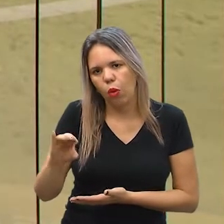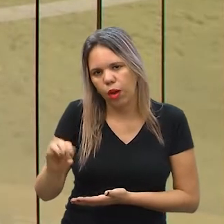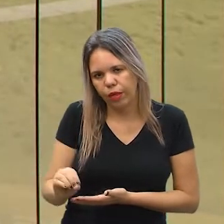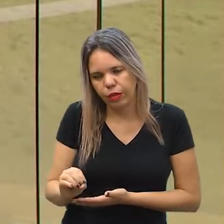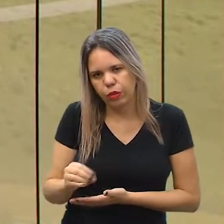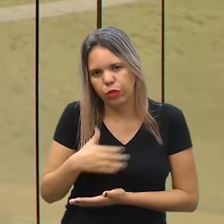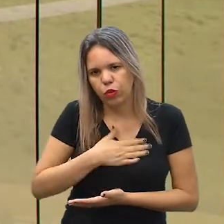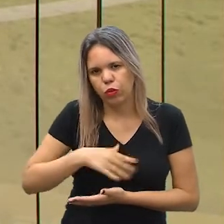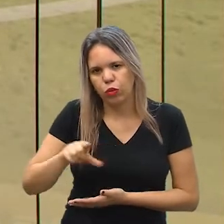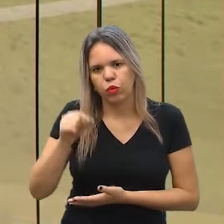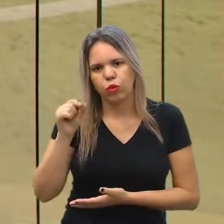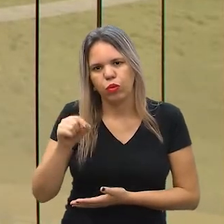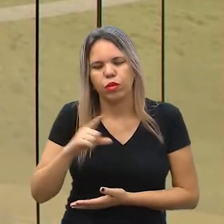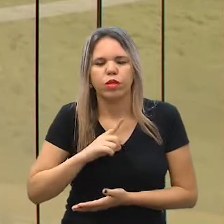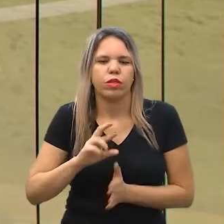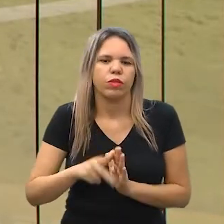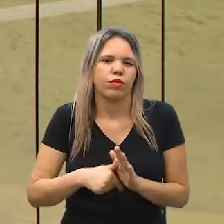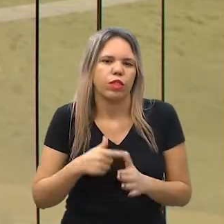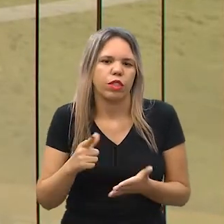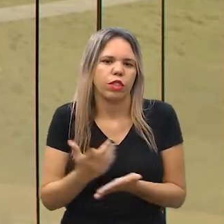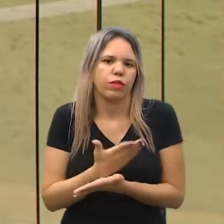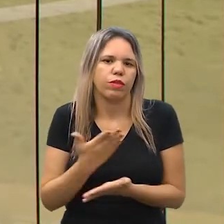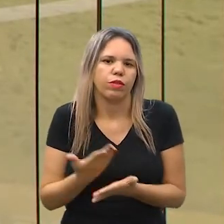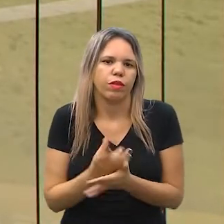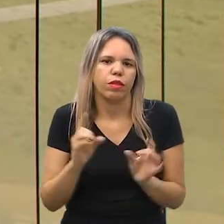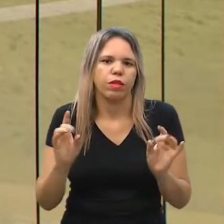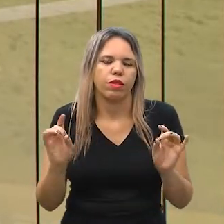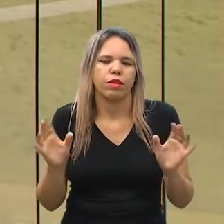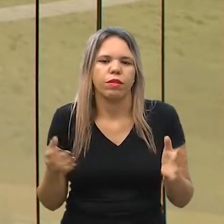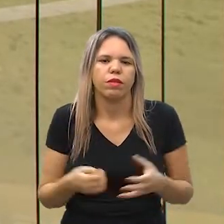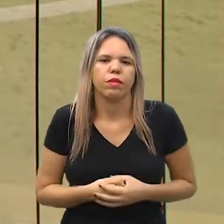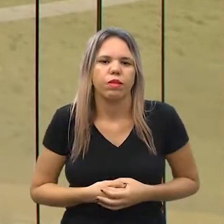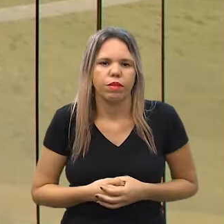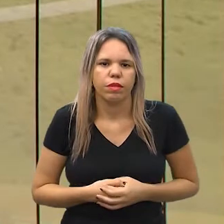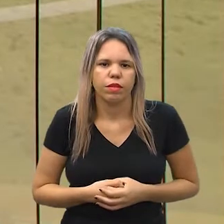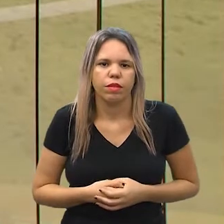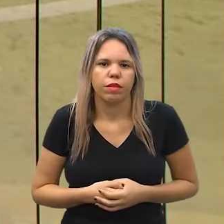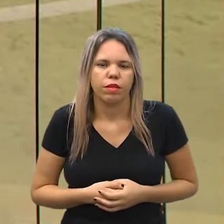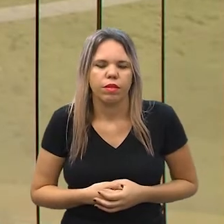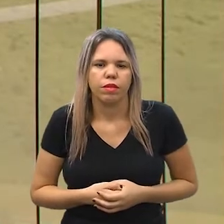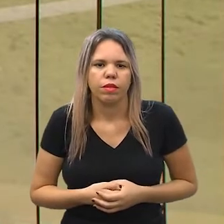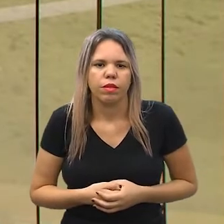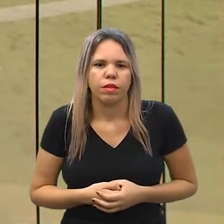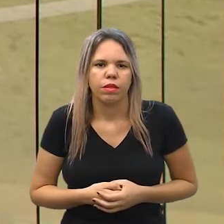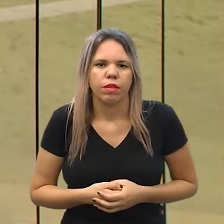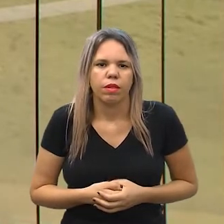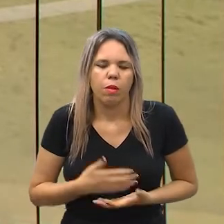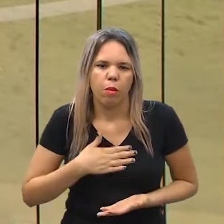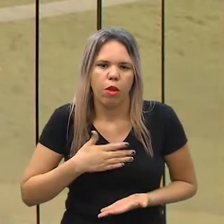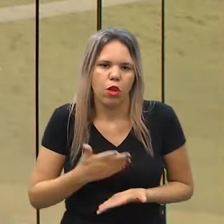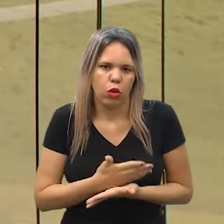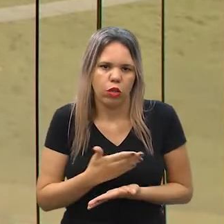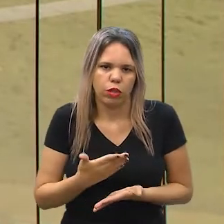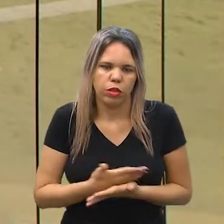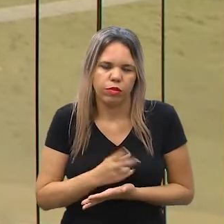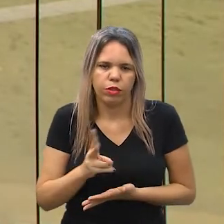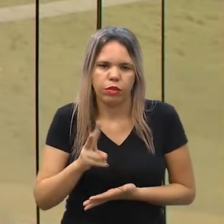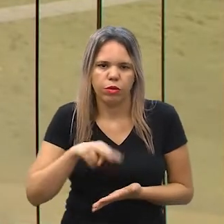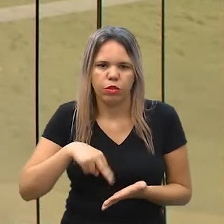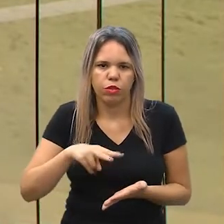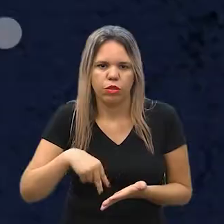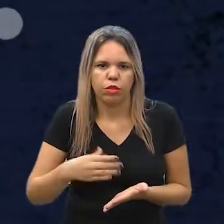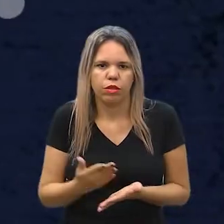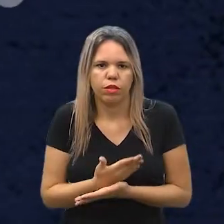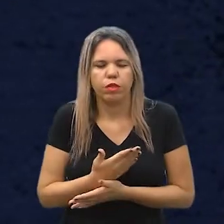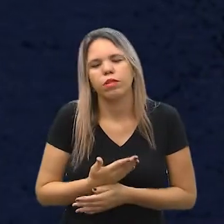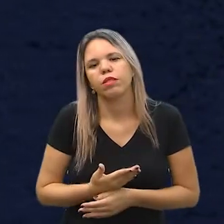livro preferido. Existe um livro em especial que ele é meu livro de cabeceira, chama-se